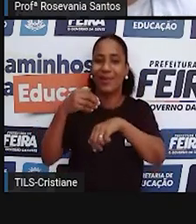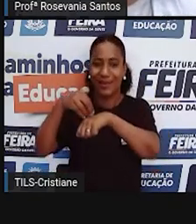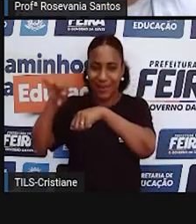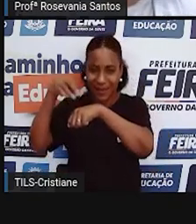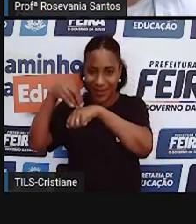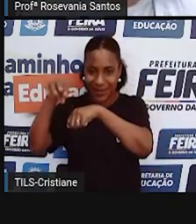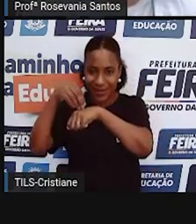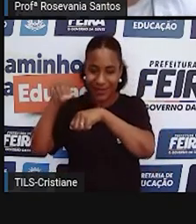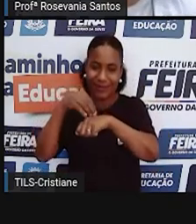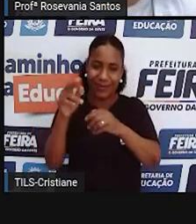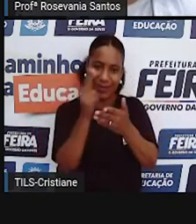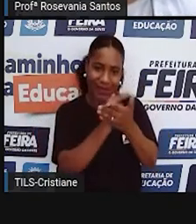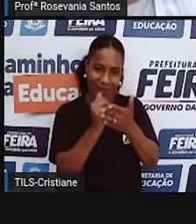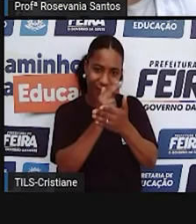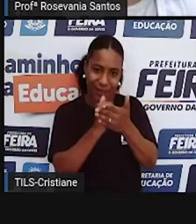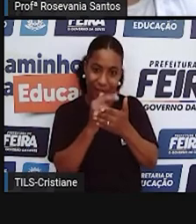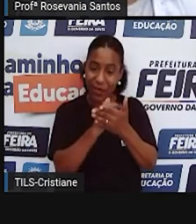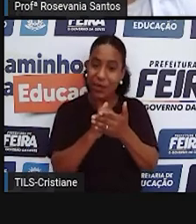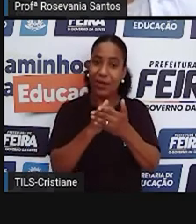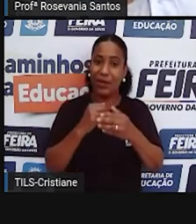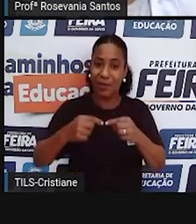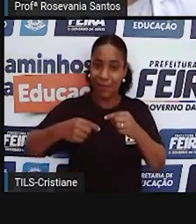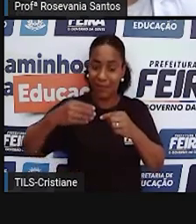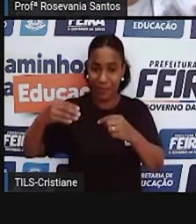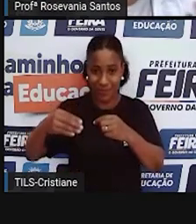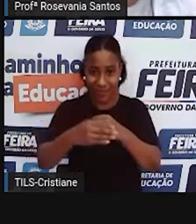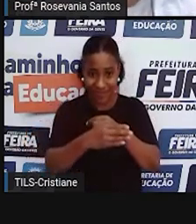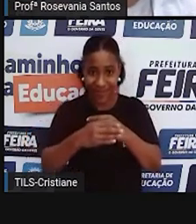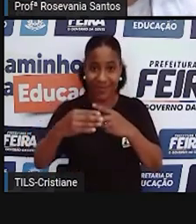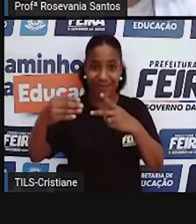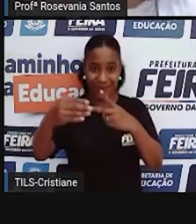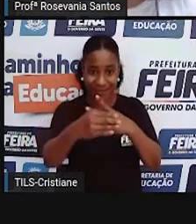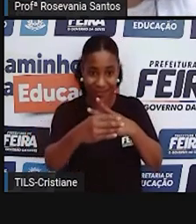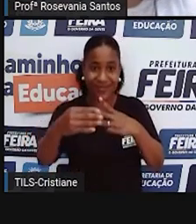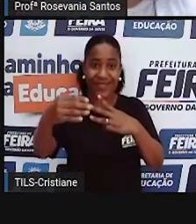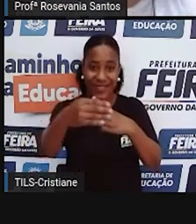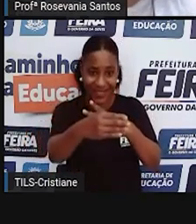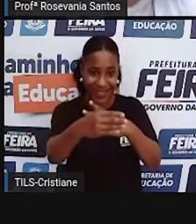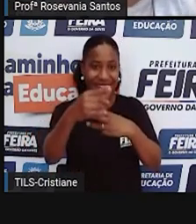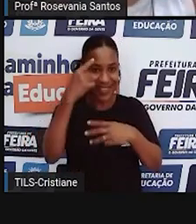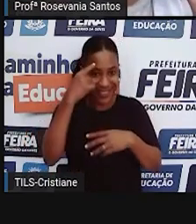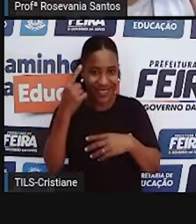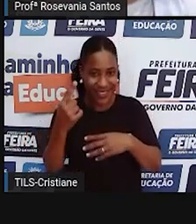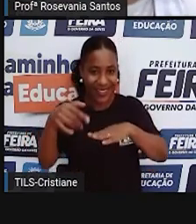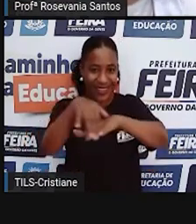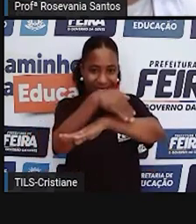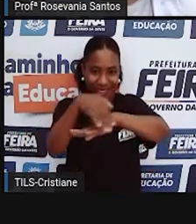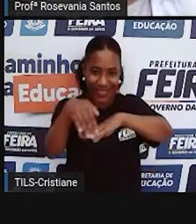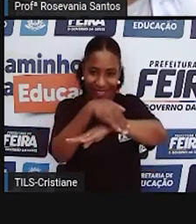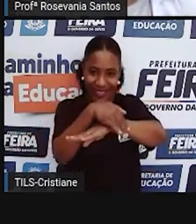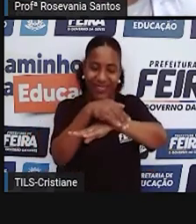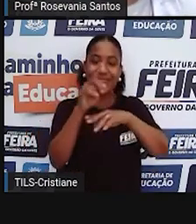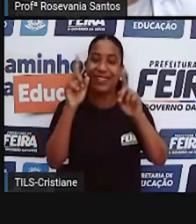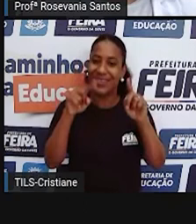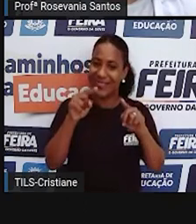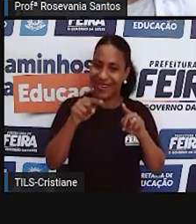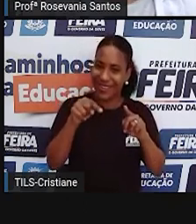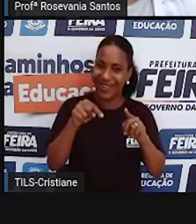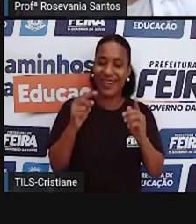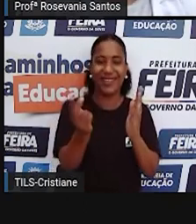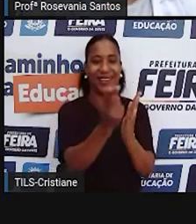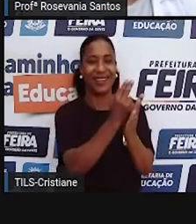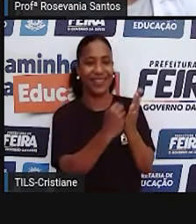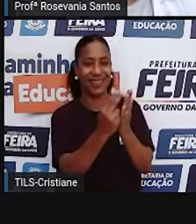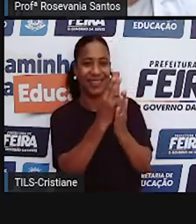você também vai precisar descrever ali como é que você chega. E o nome disso, caso você tenha esquecido, são os croquis.